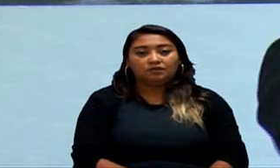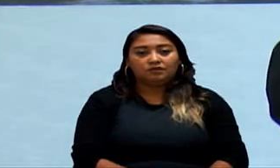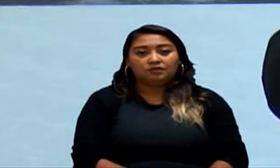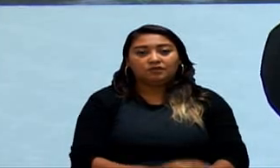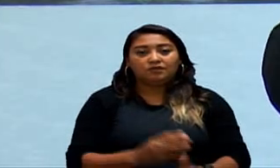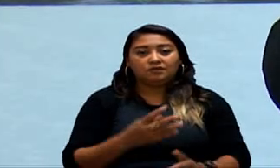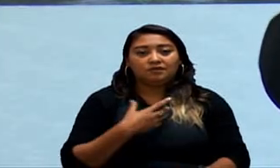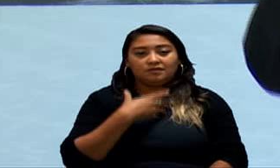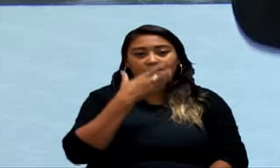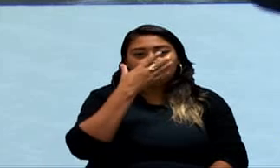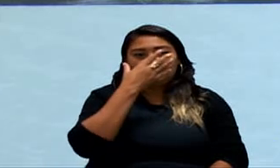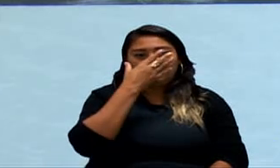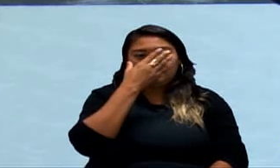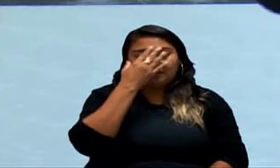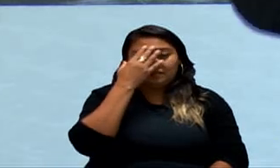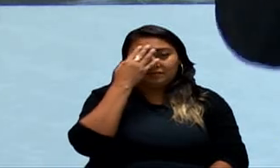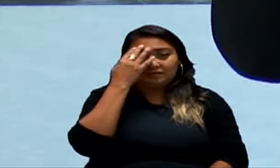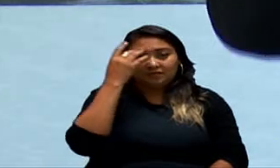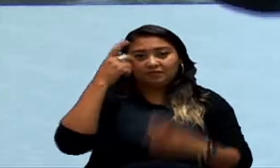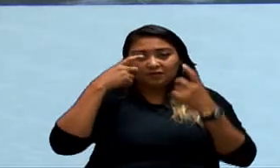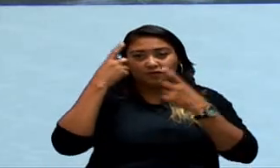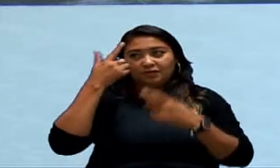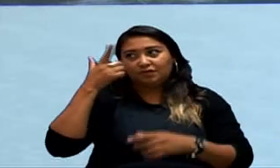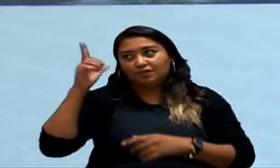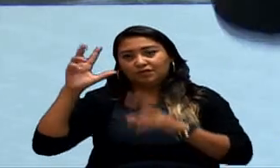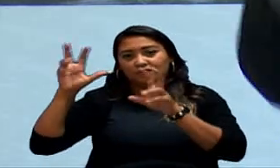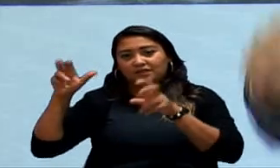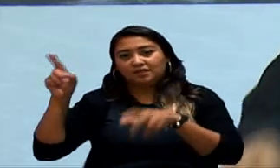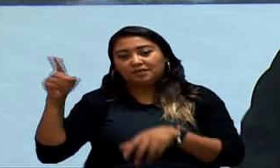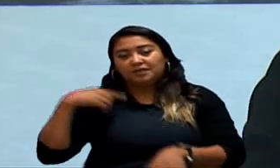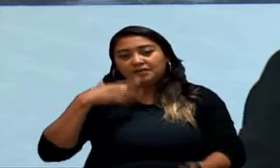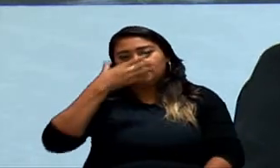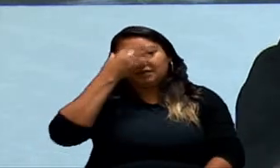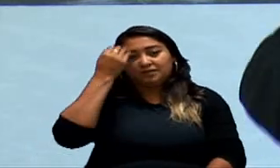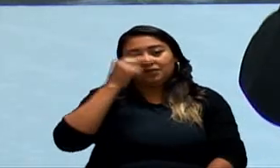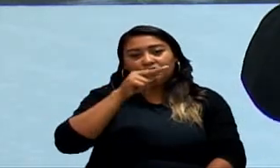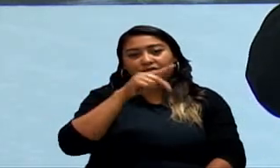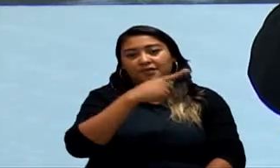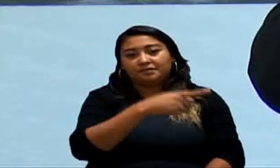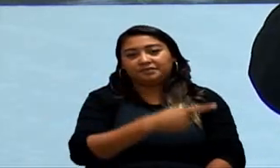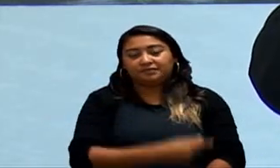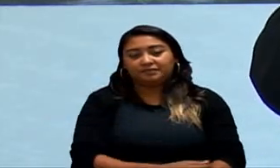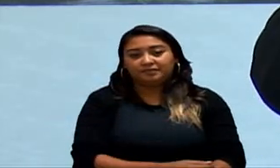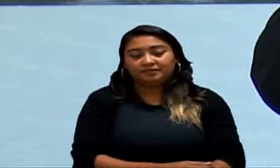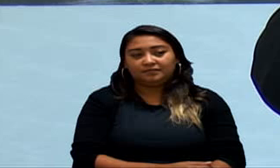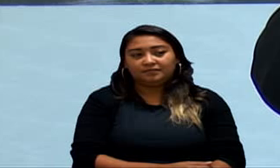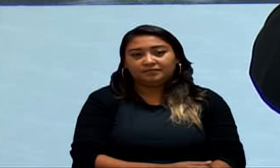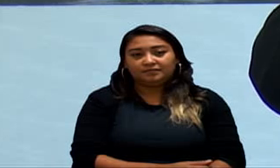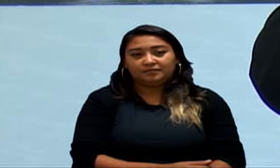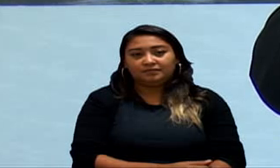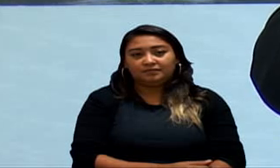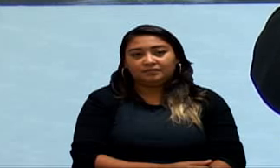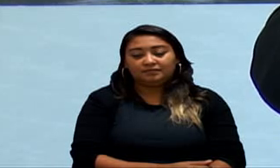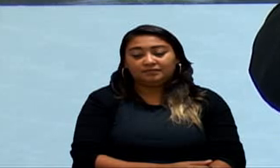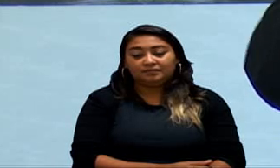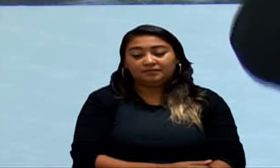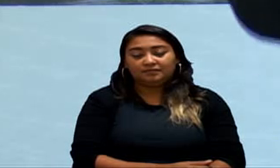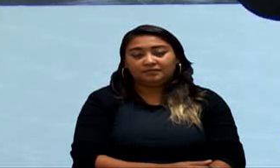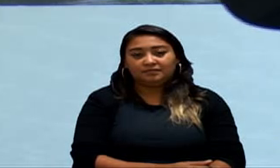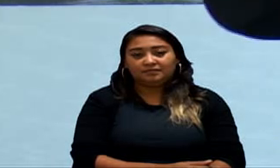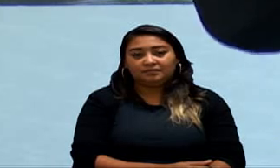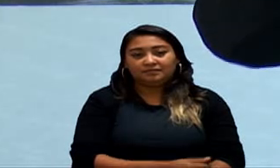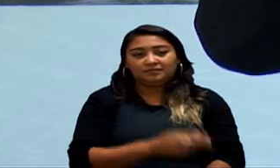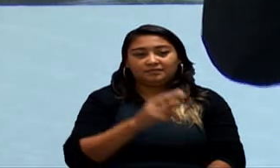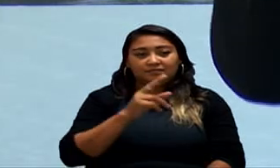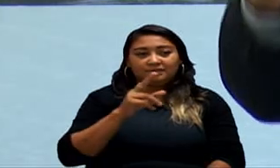Puxa vida, eu estou preocupado com outro assunto lá. Deu branco até o nome dele. Qual é o nome dele? Hã?